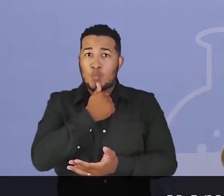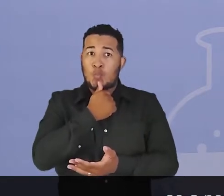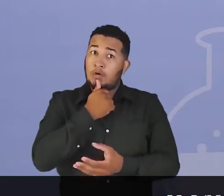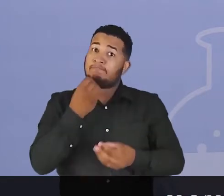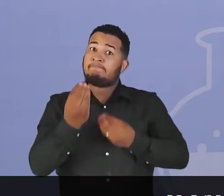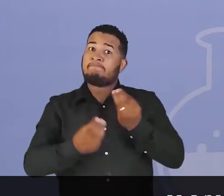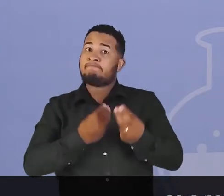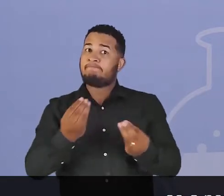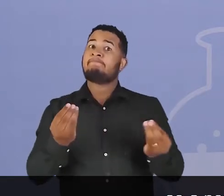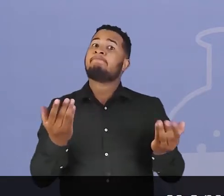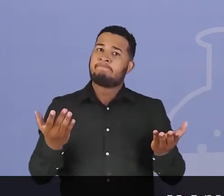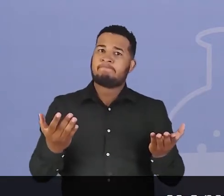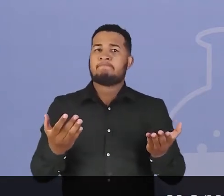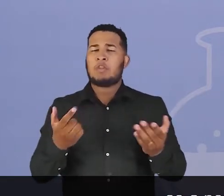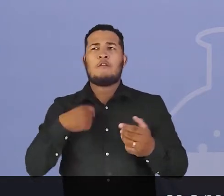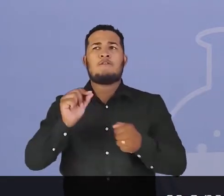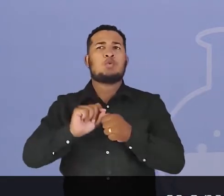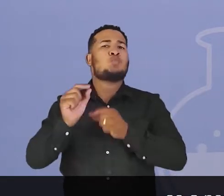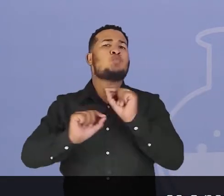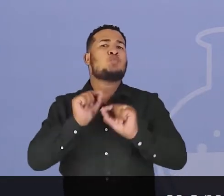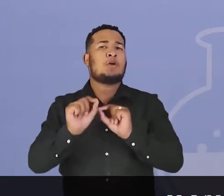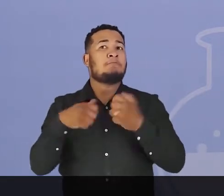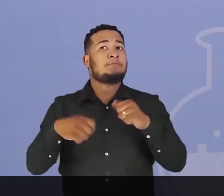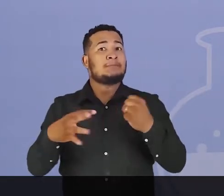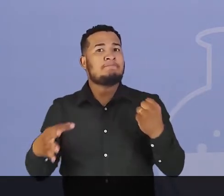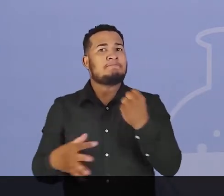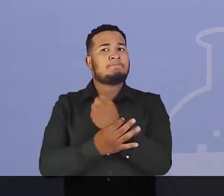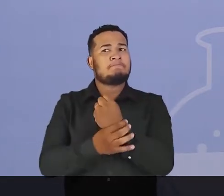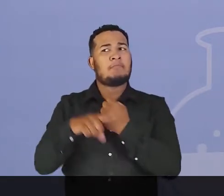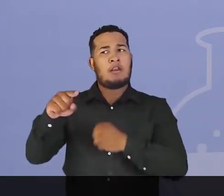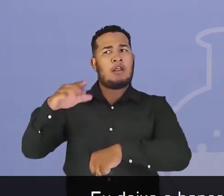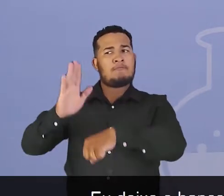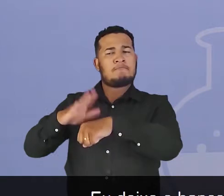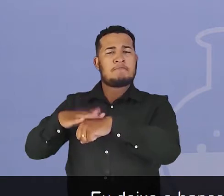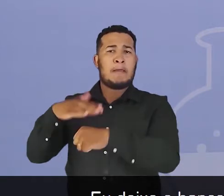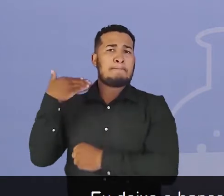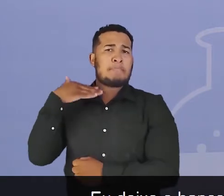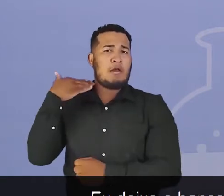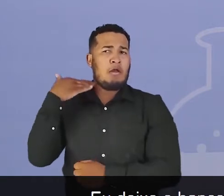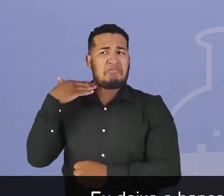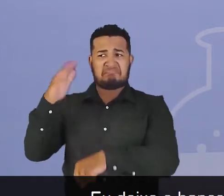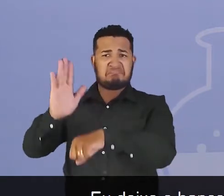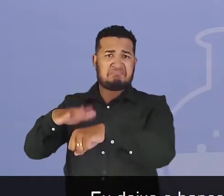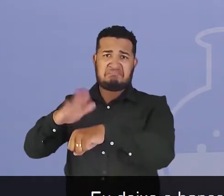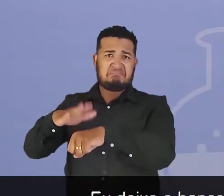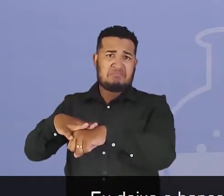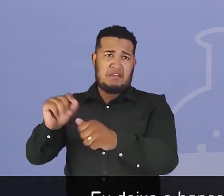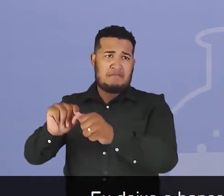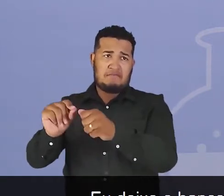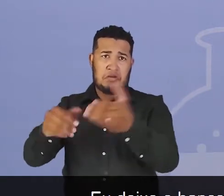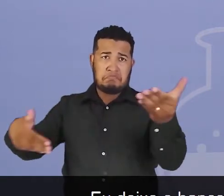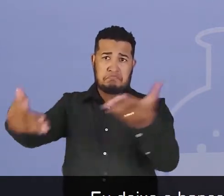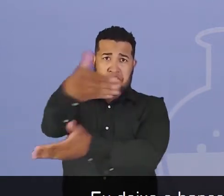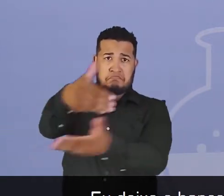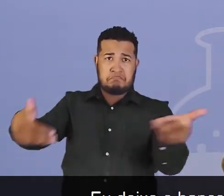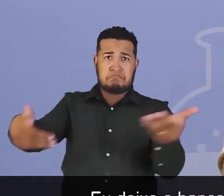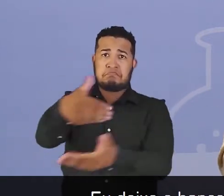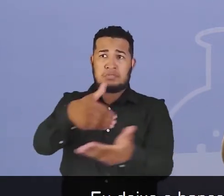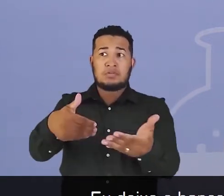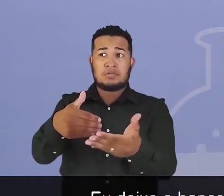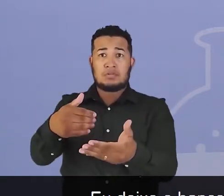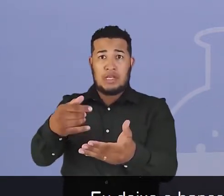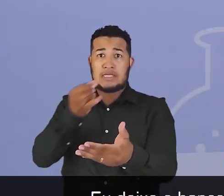não conseguir ter êxito no seu negócio. Então, o que eu faço? Eu deixo para o banco fazer essa